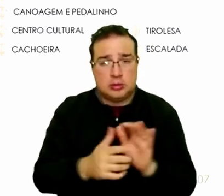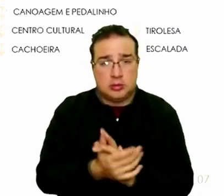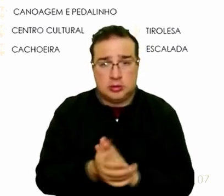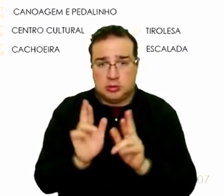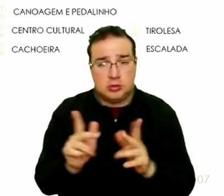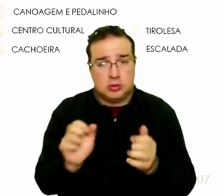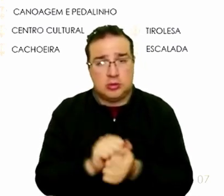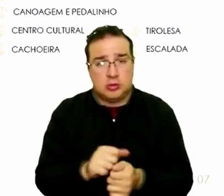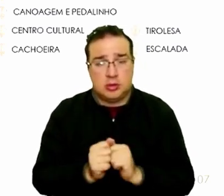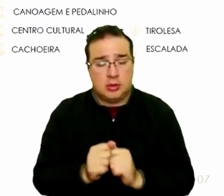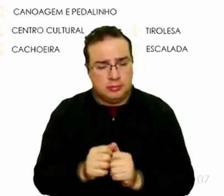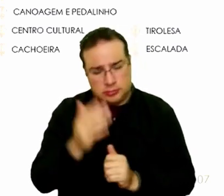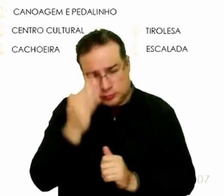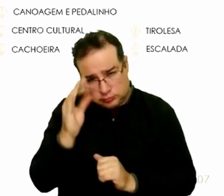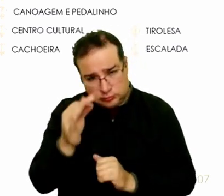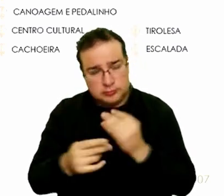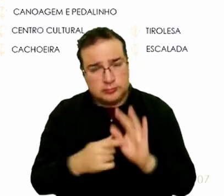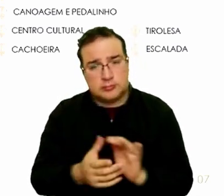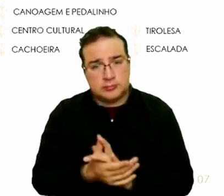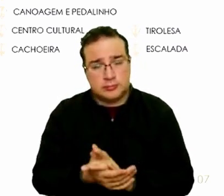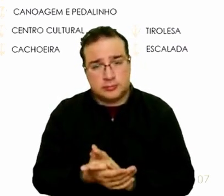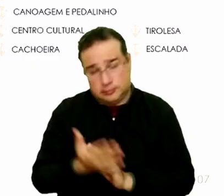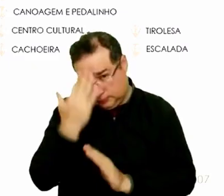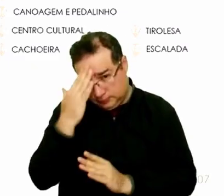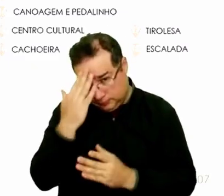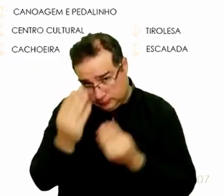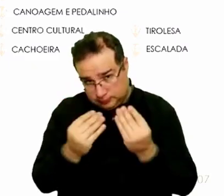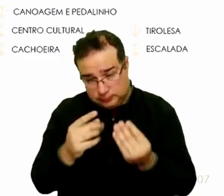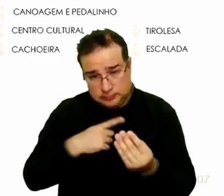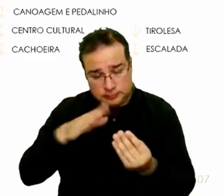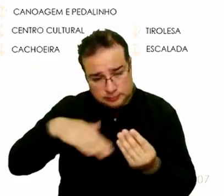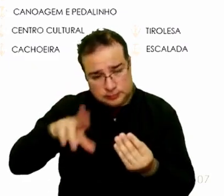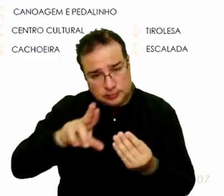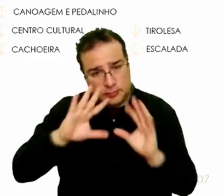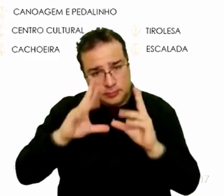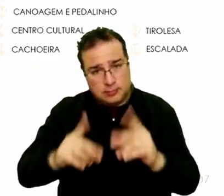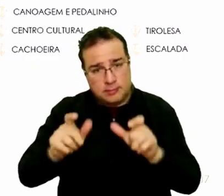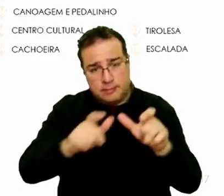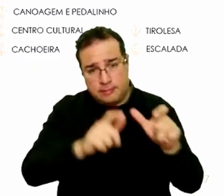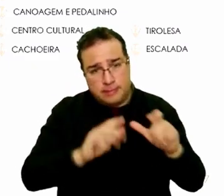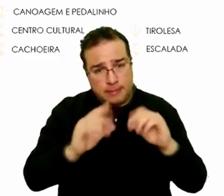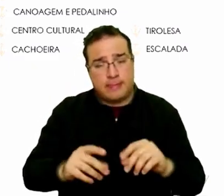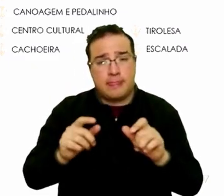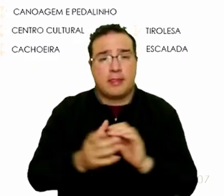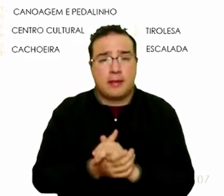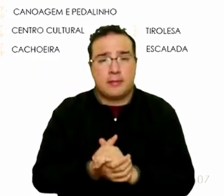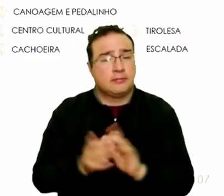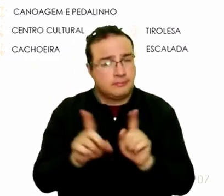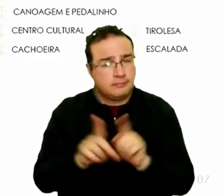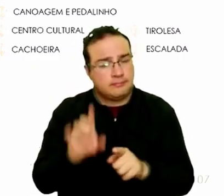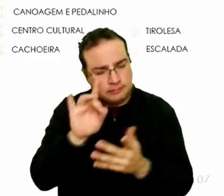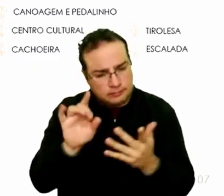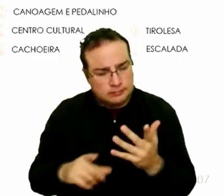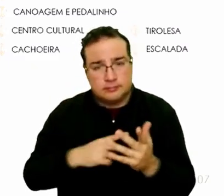seu diferencial, a sua identidade. Então, incentivando que haja o uso de todos esses parques, mas que